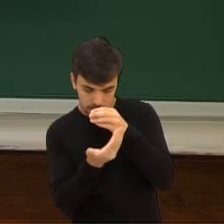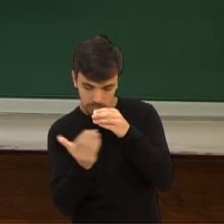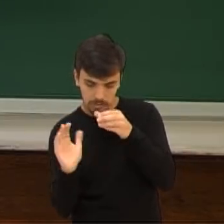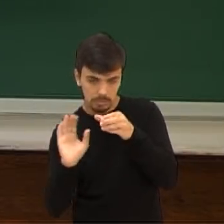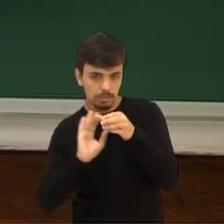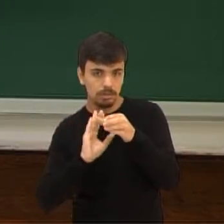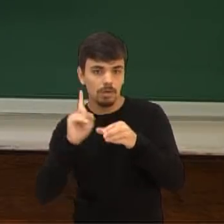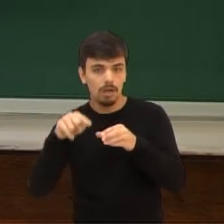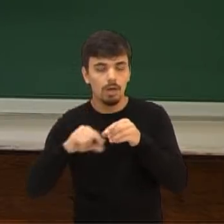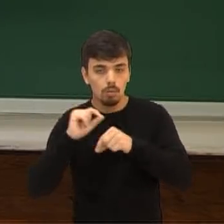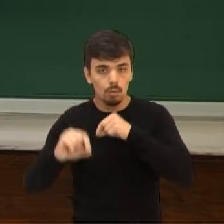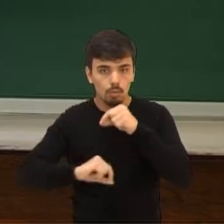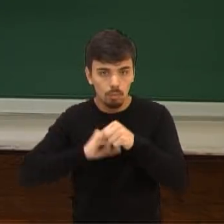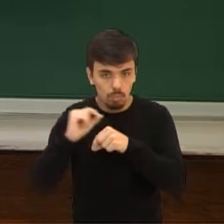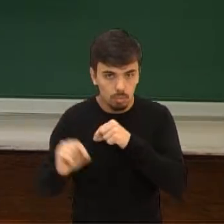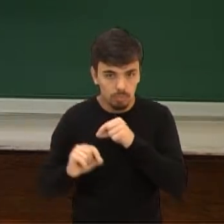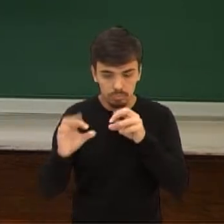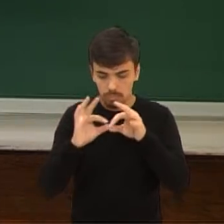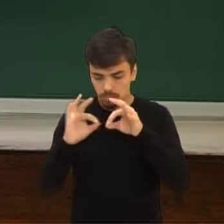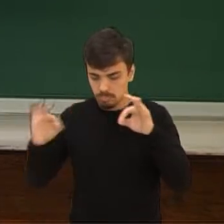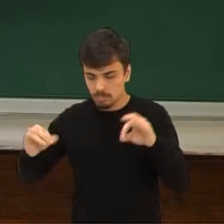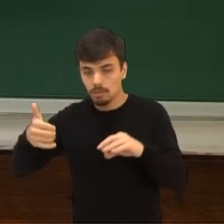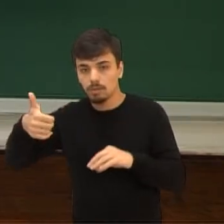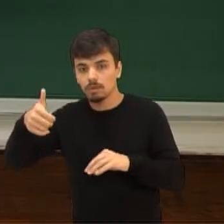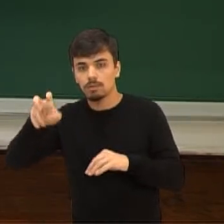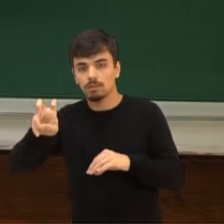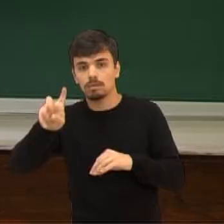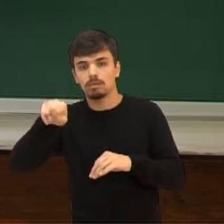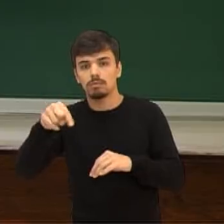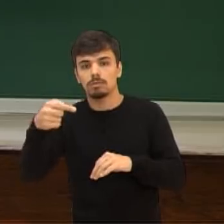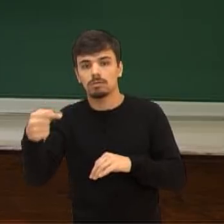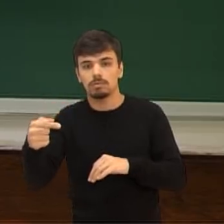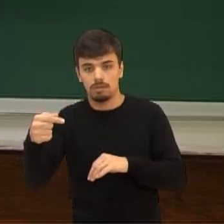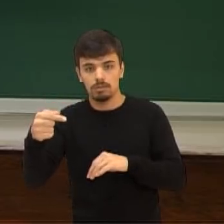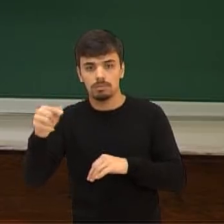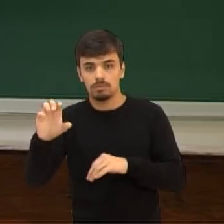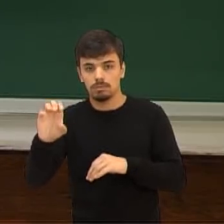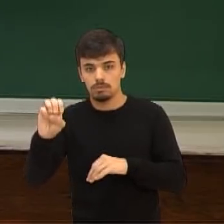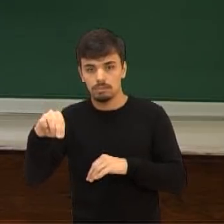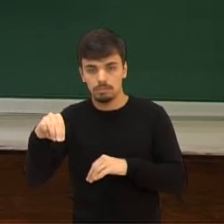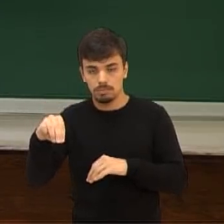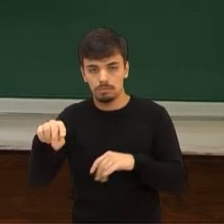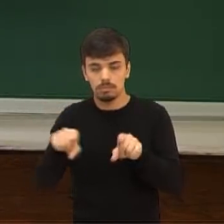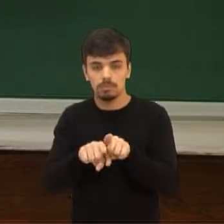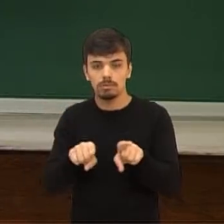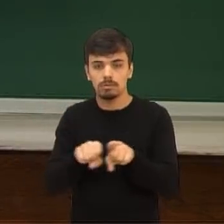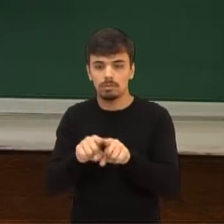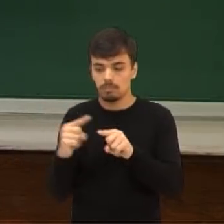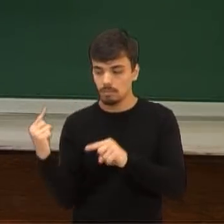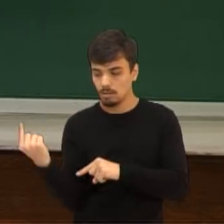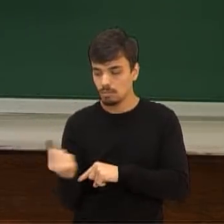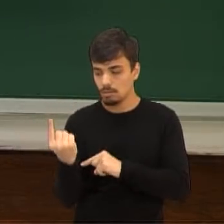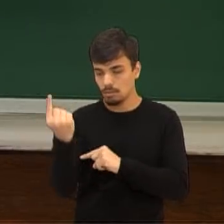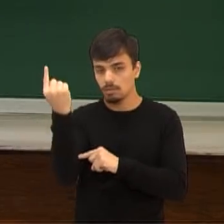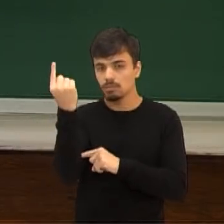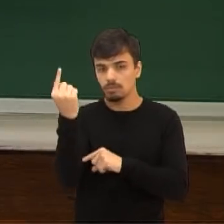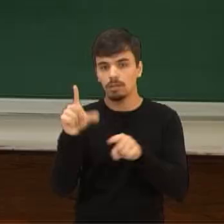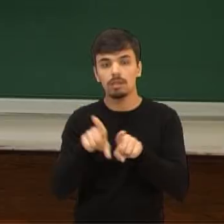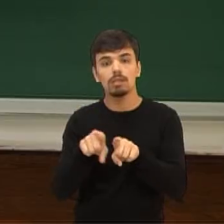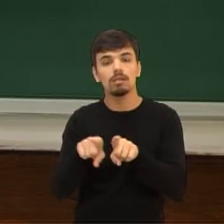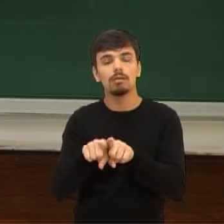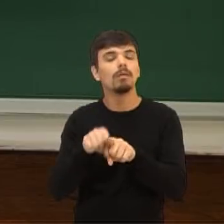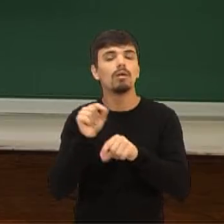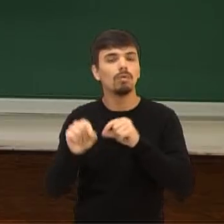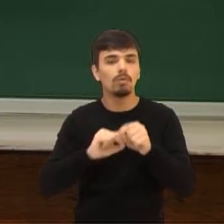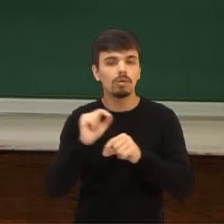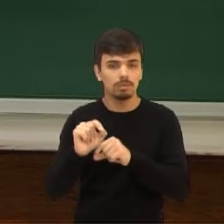gente mediu com o fio. 15,7 centímetros de comprimento e a altura de 5 centímetros. E